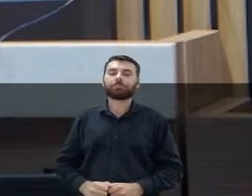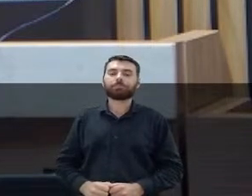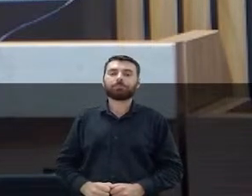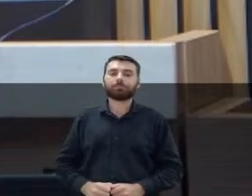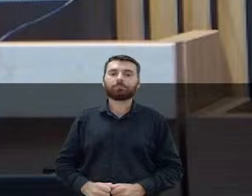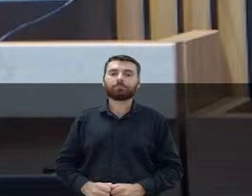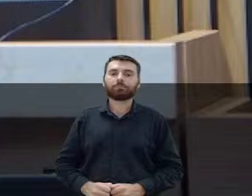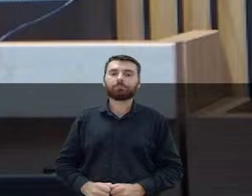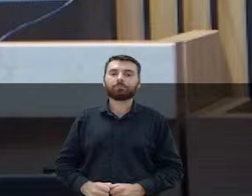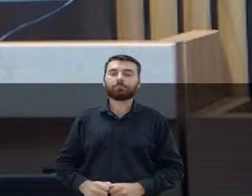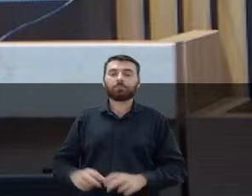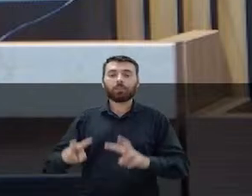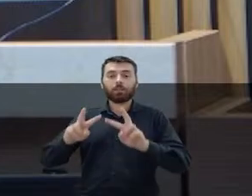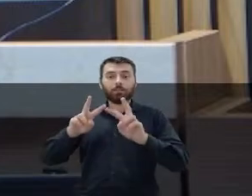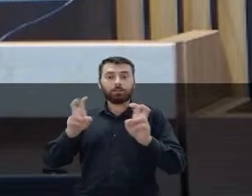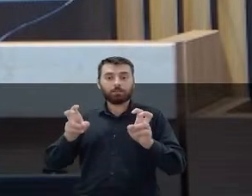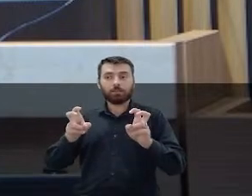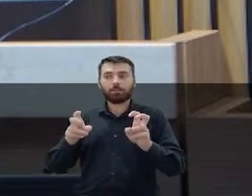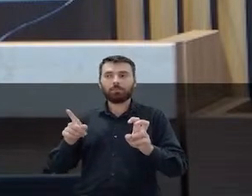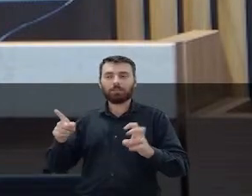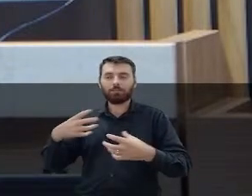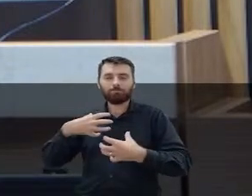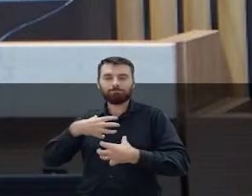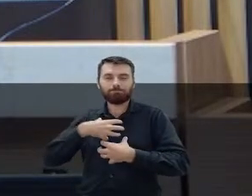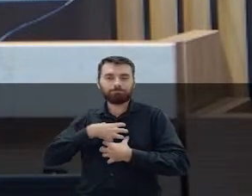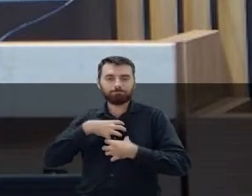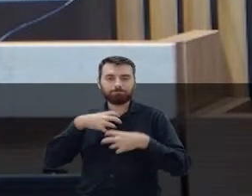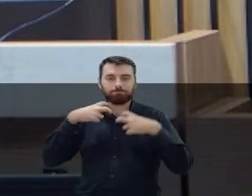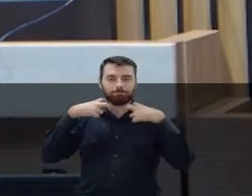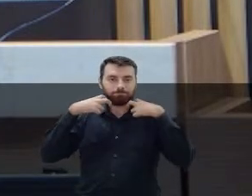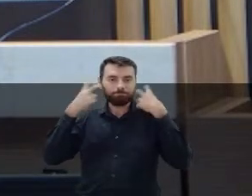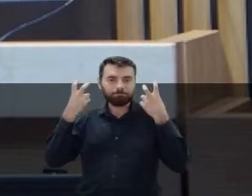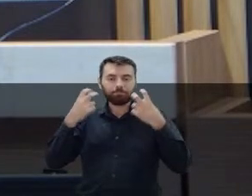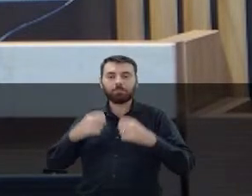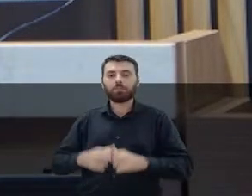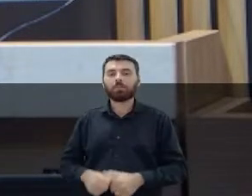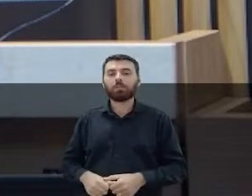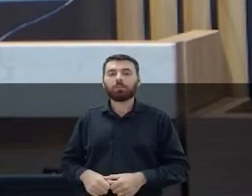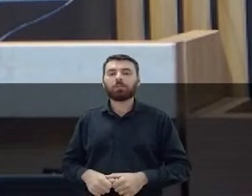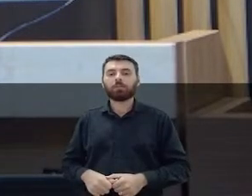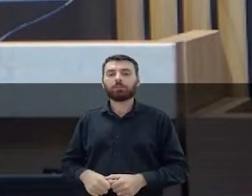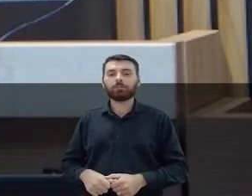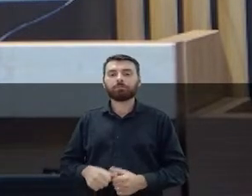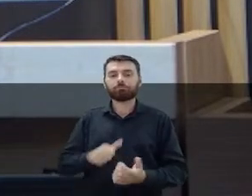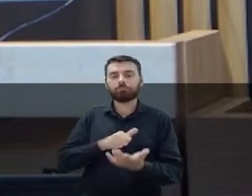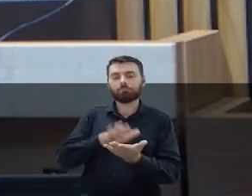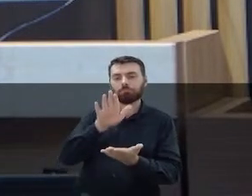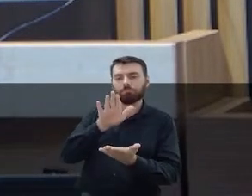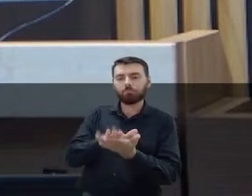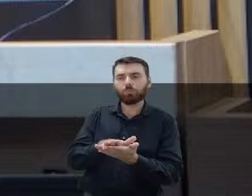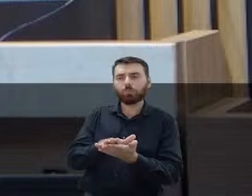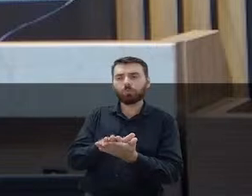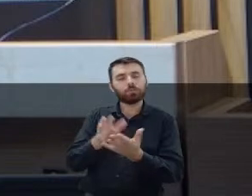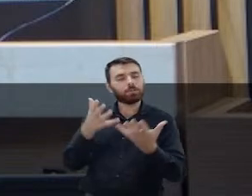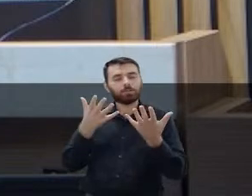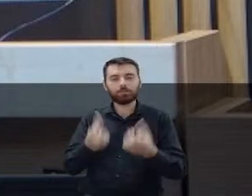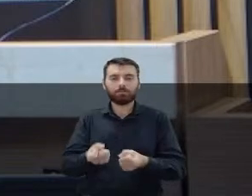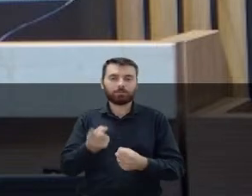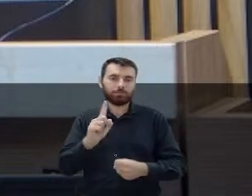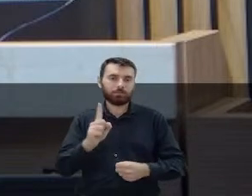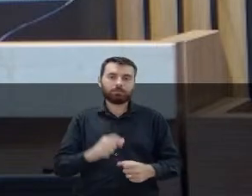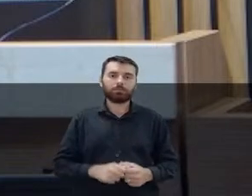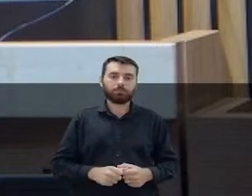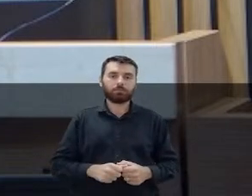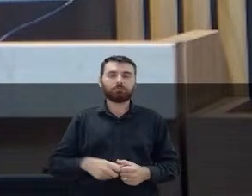Quanto ao dano moral, quanto indenizatório, eu estou negando provimento, mantendo